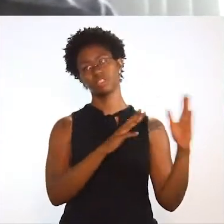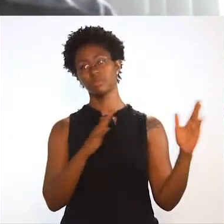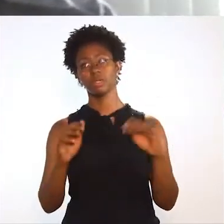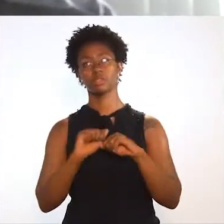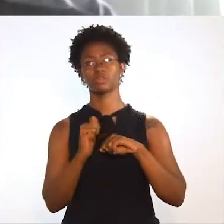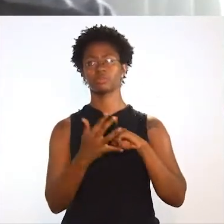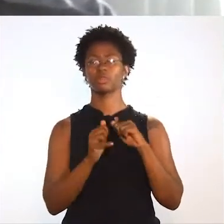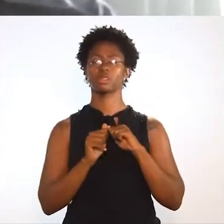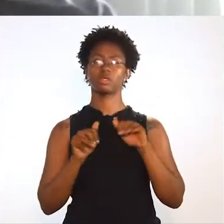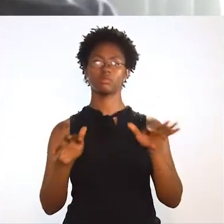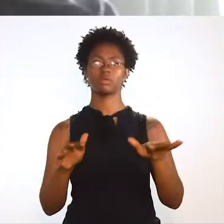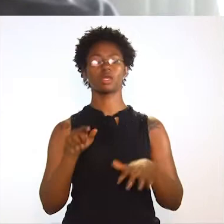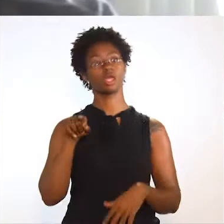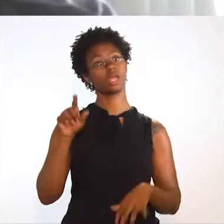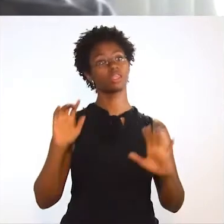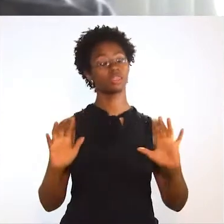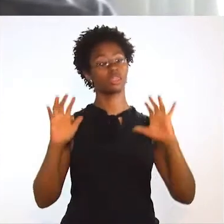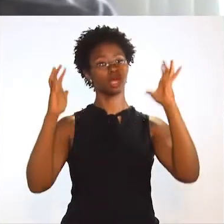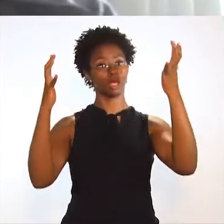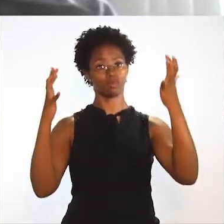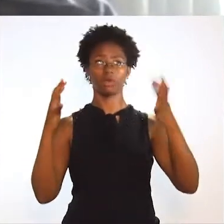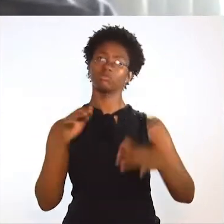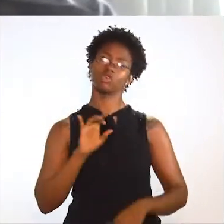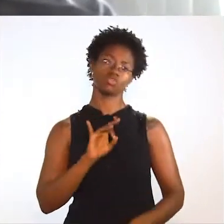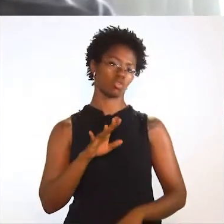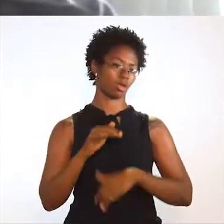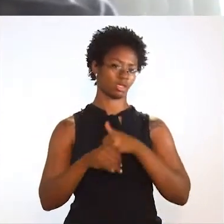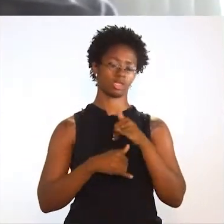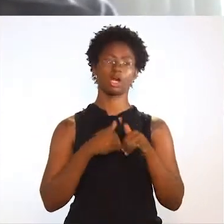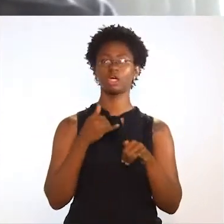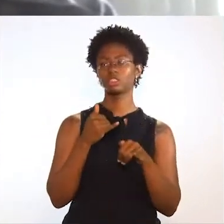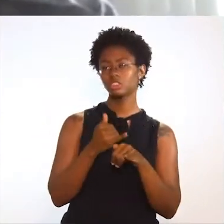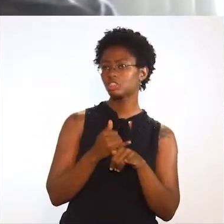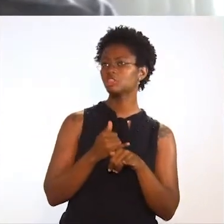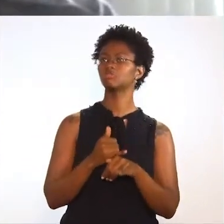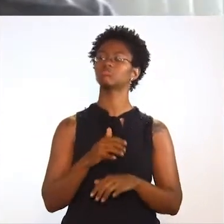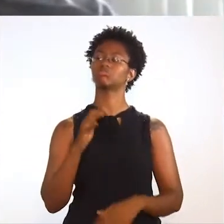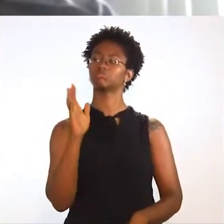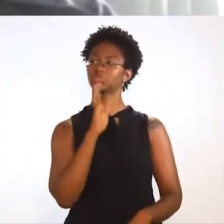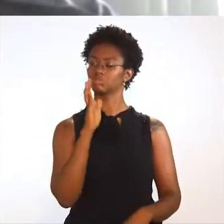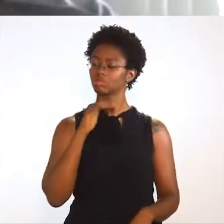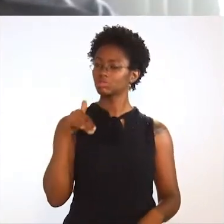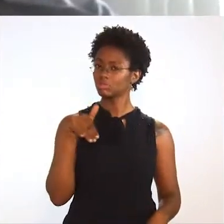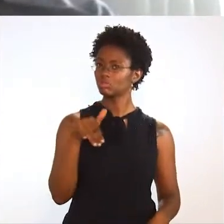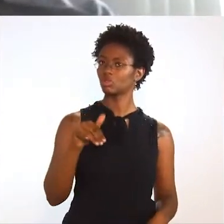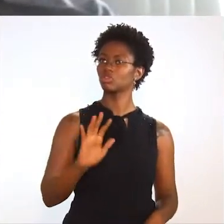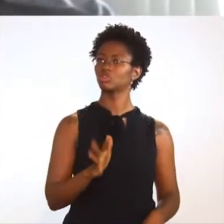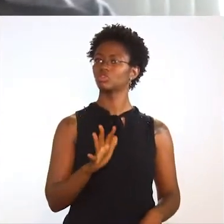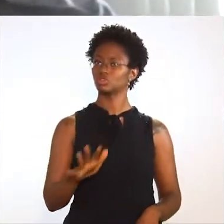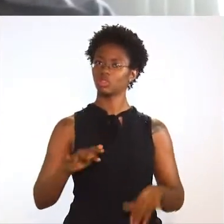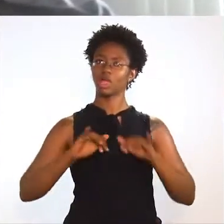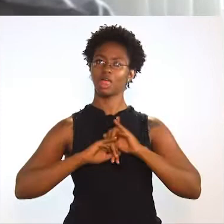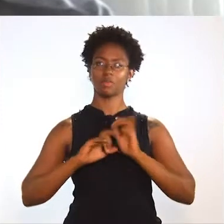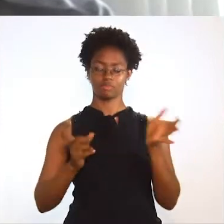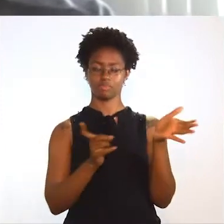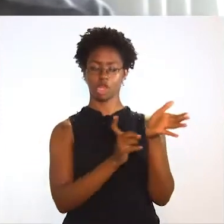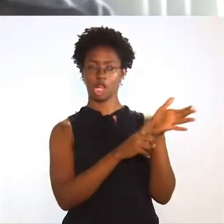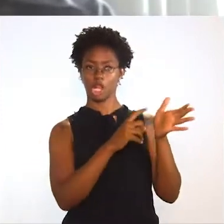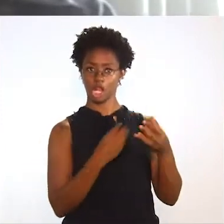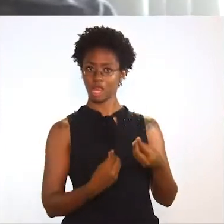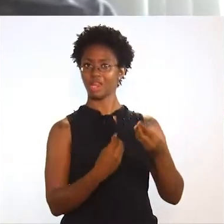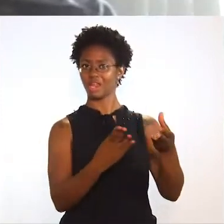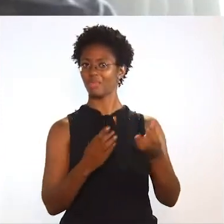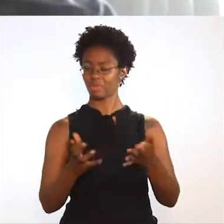nesse período de pandemia. Esse evento vai ser online, tá? Em breve nós estamos transmitindo já o